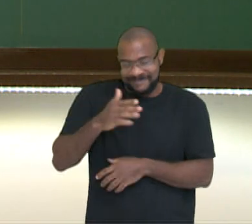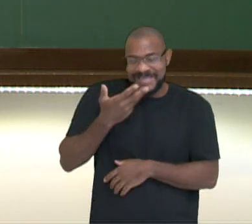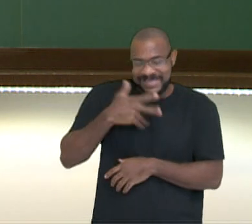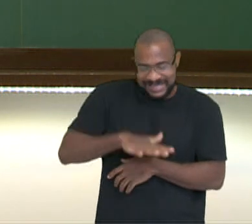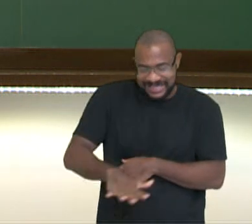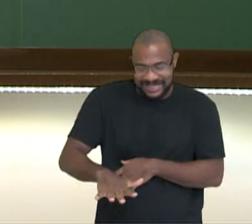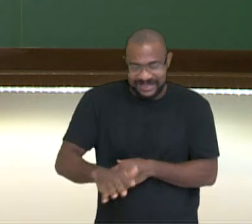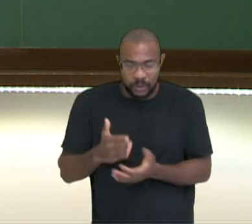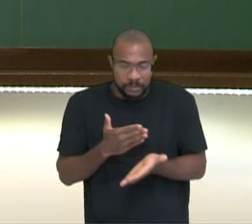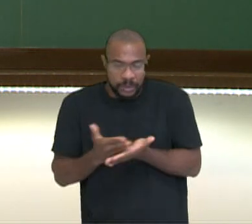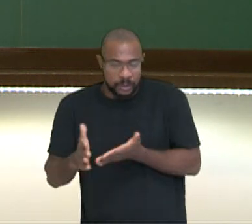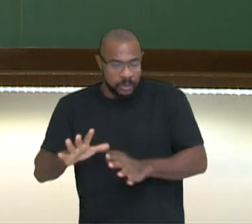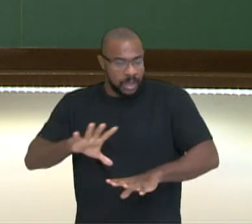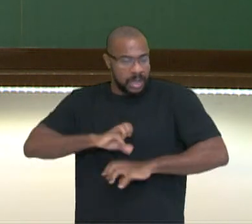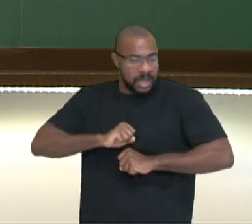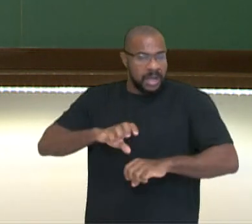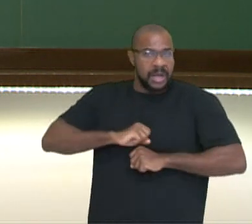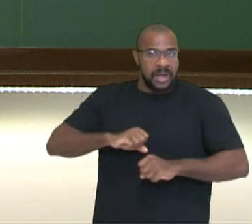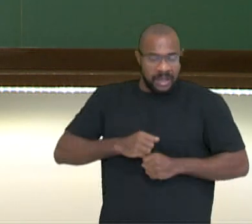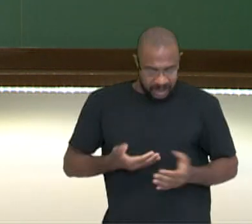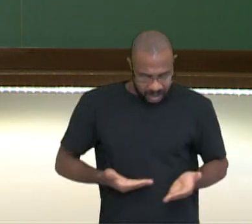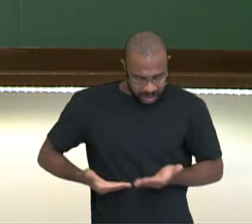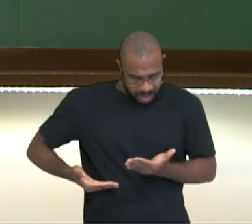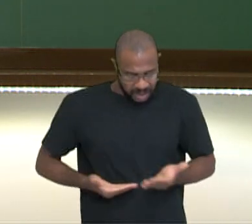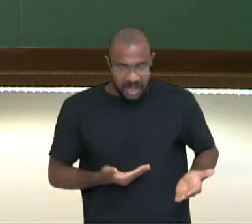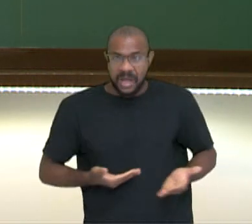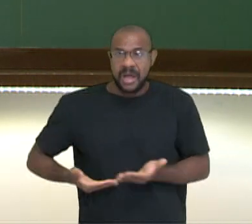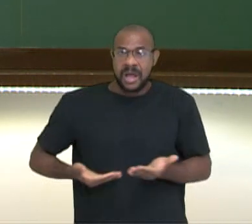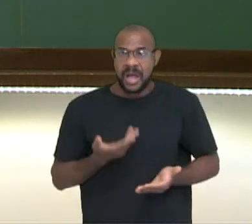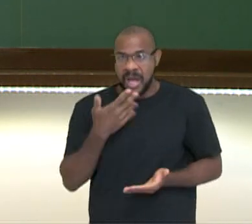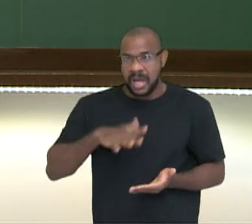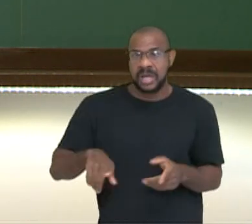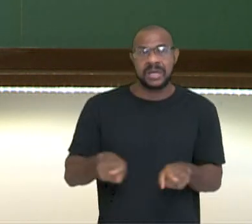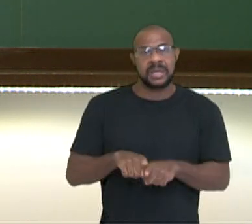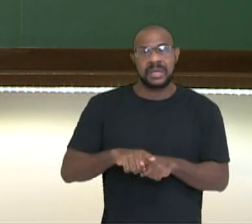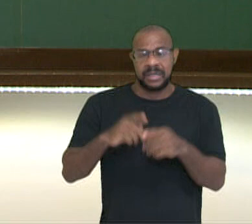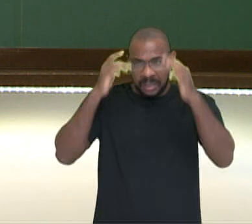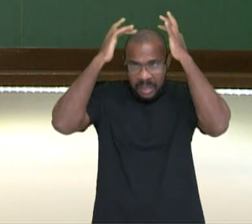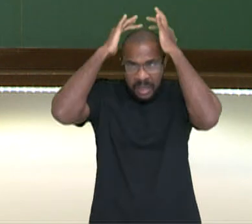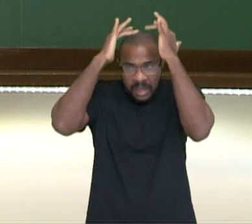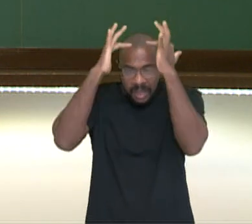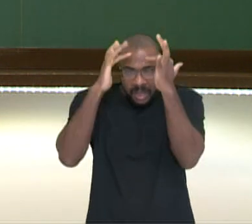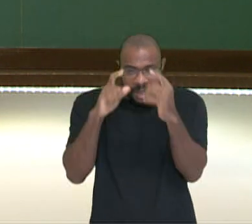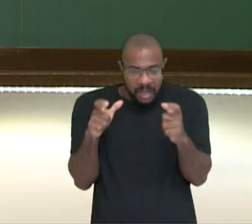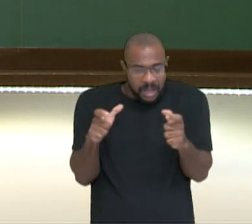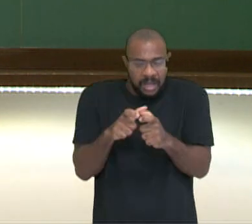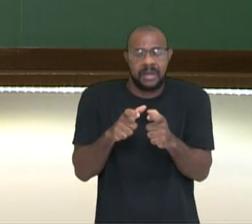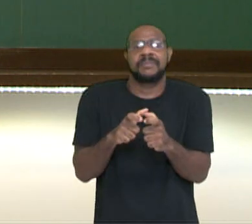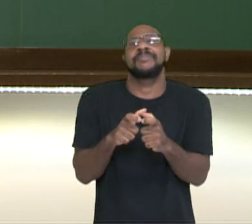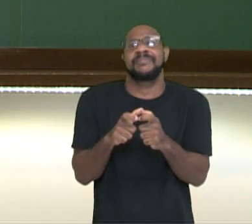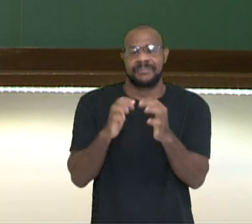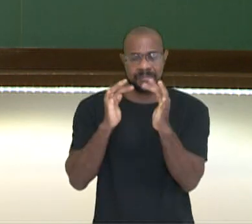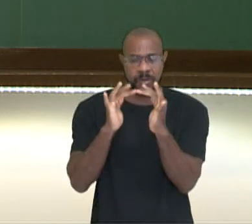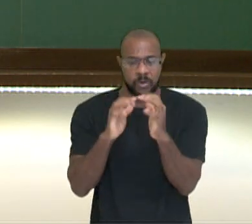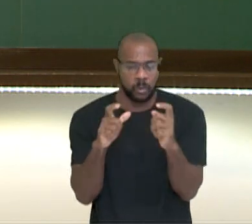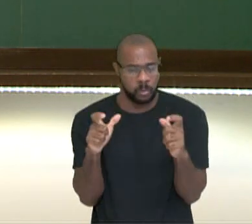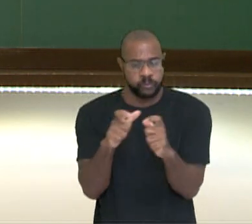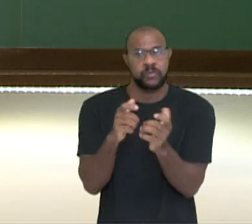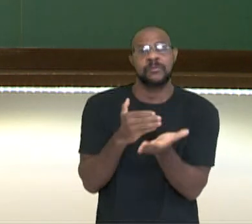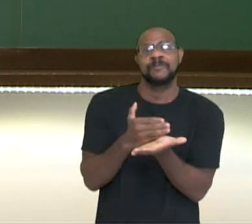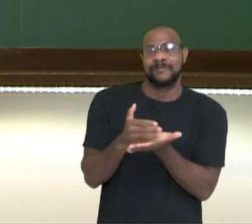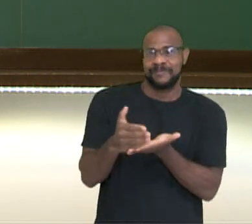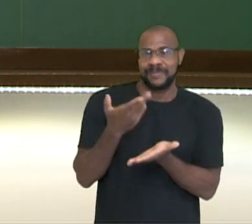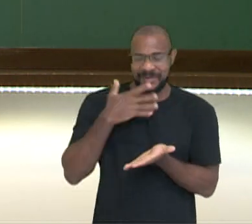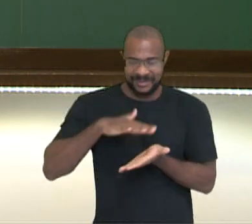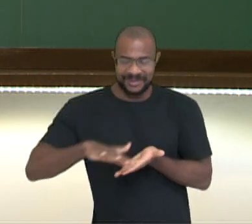microcefalia, numa região onde teve uma epidemia de Zika vírus. Então, os cientistas tentaram relacionar uma coisa a